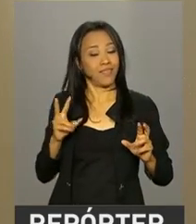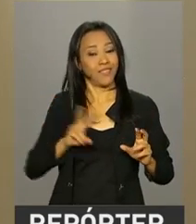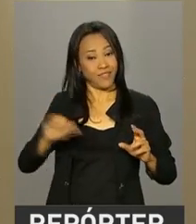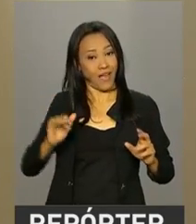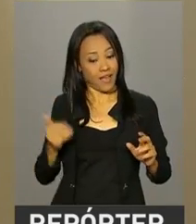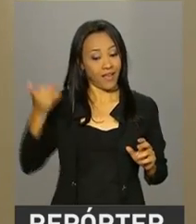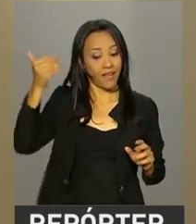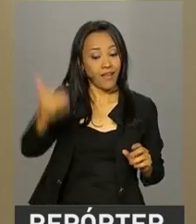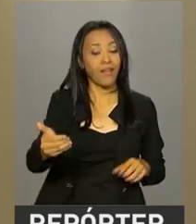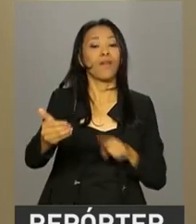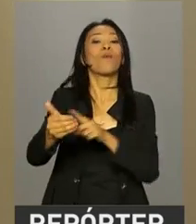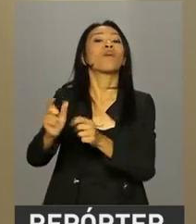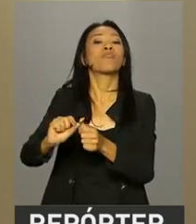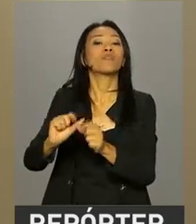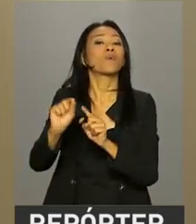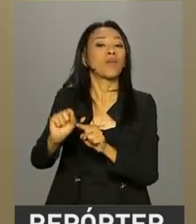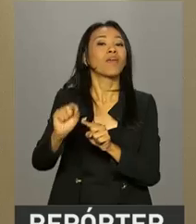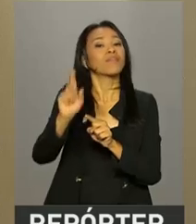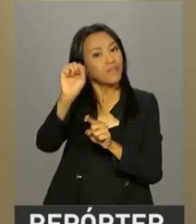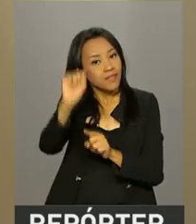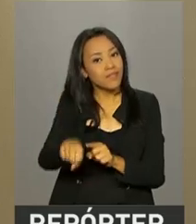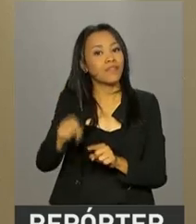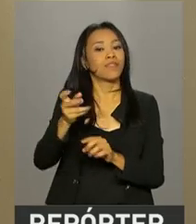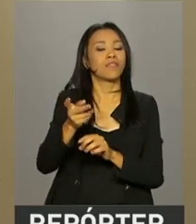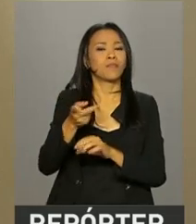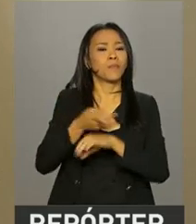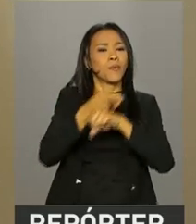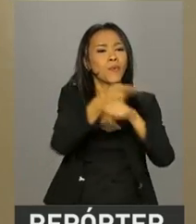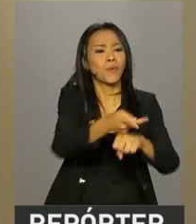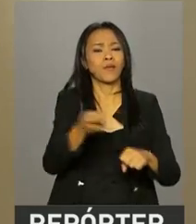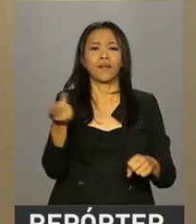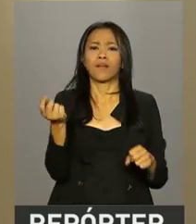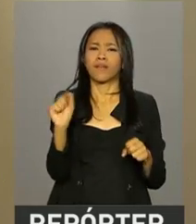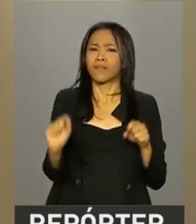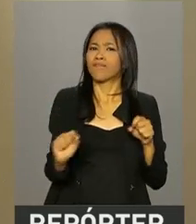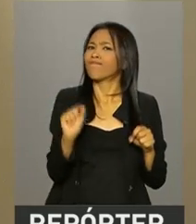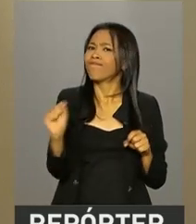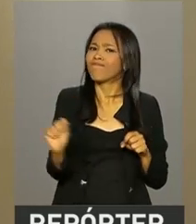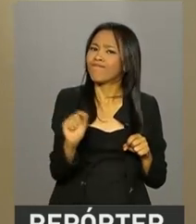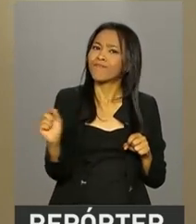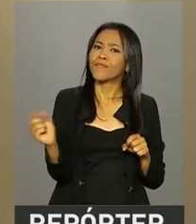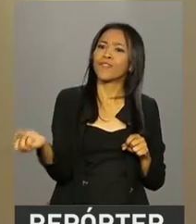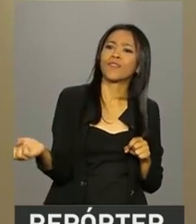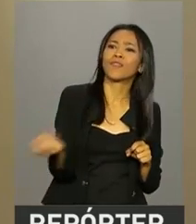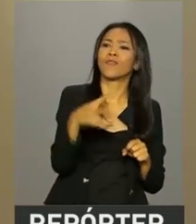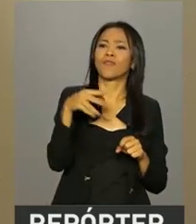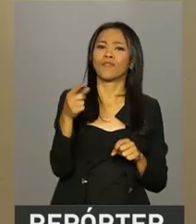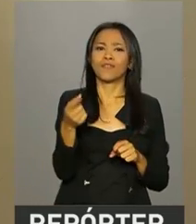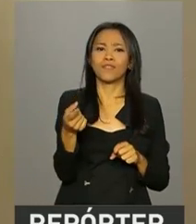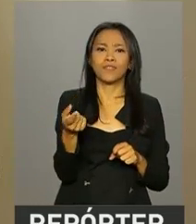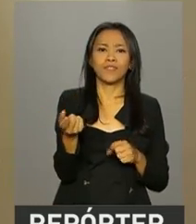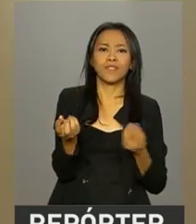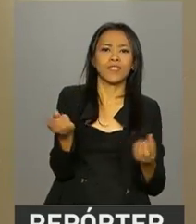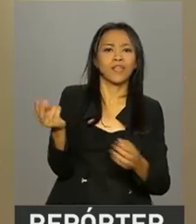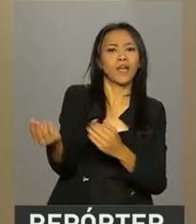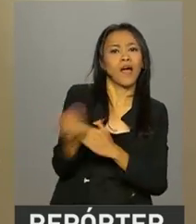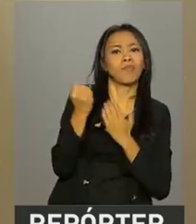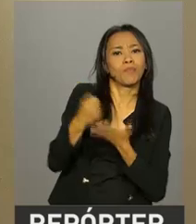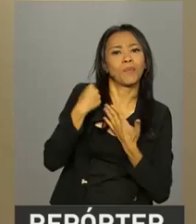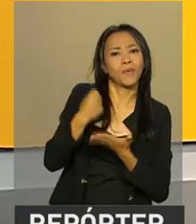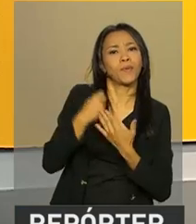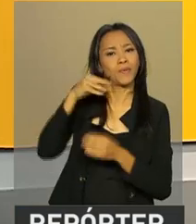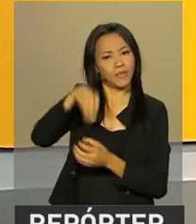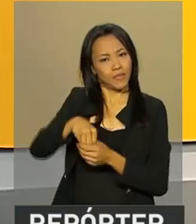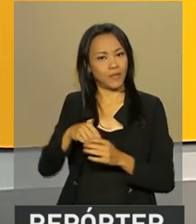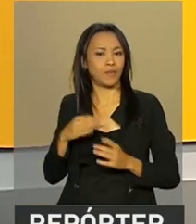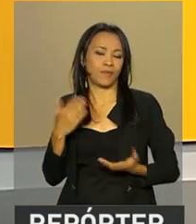próximo passo será sim buscar novamente outros recursos dentro do do banco